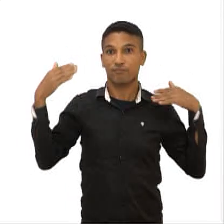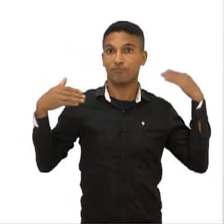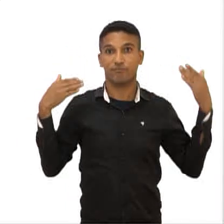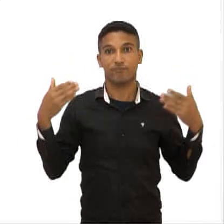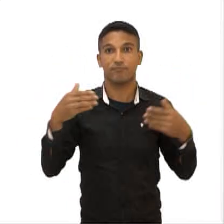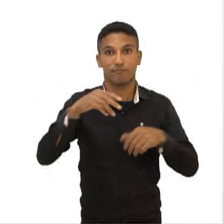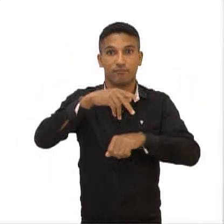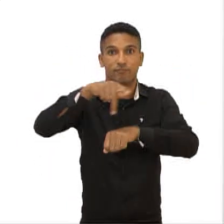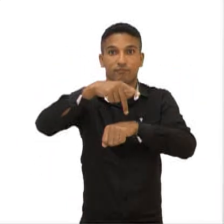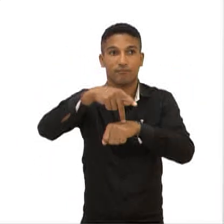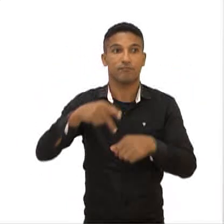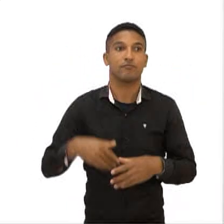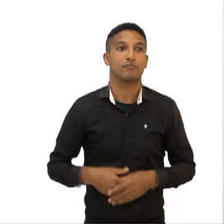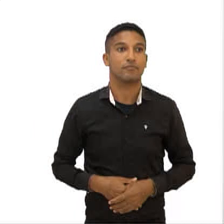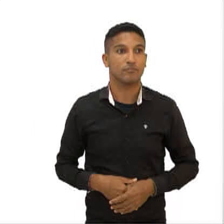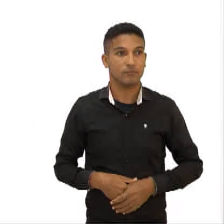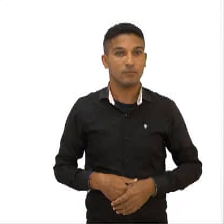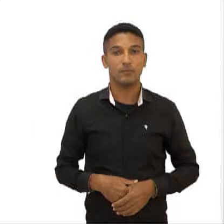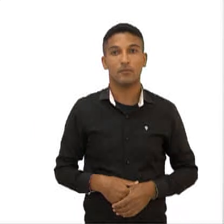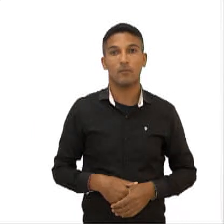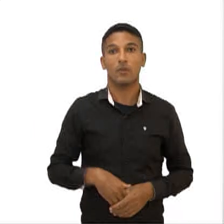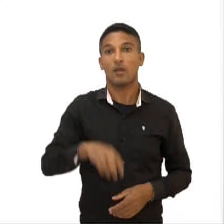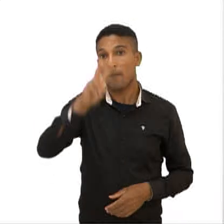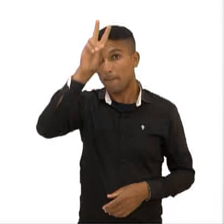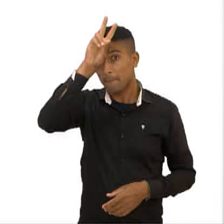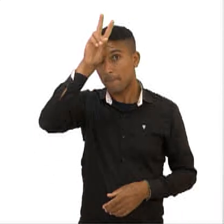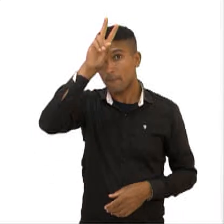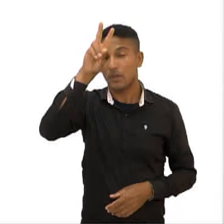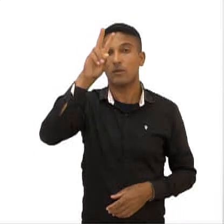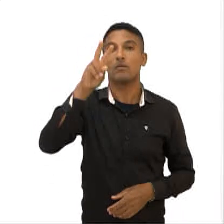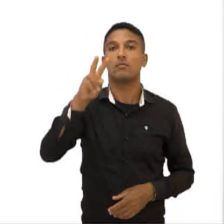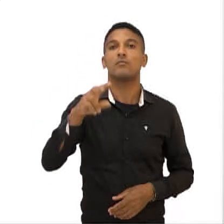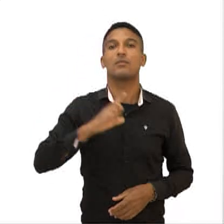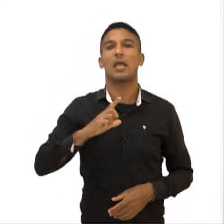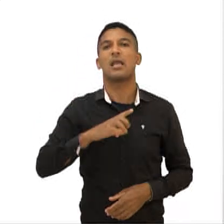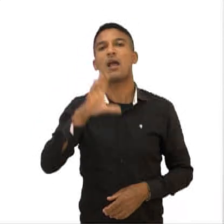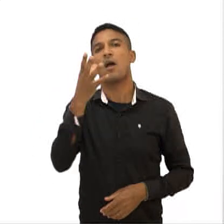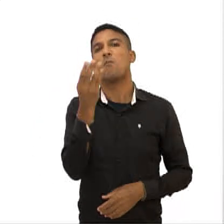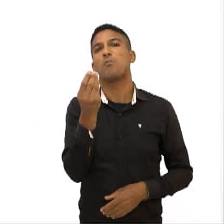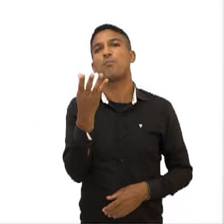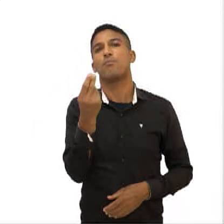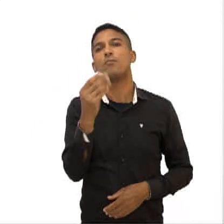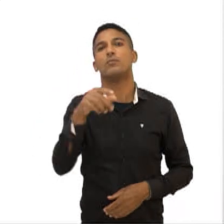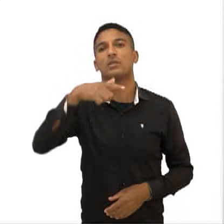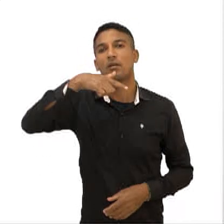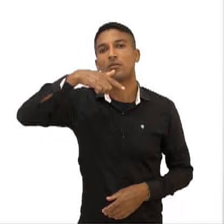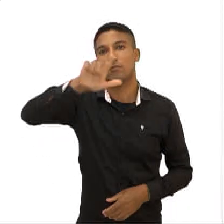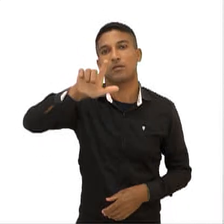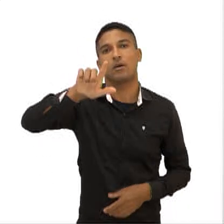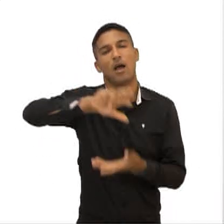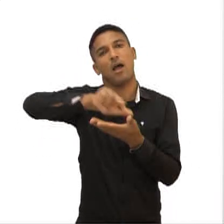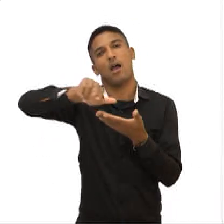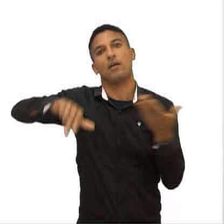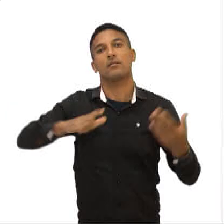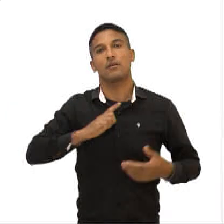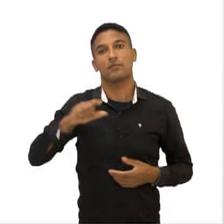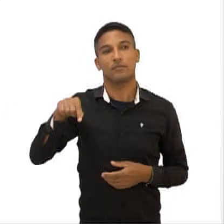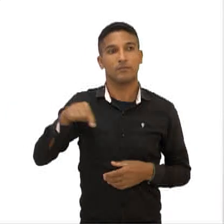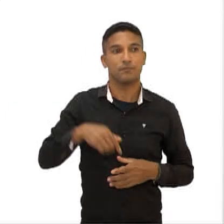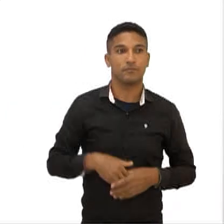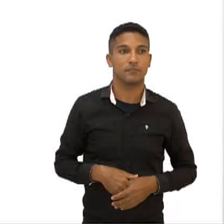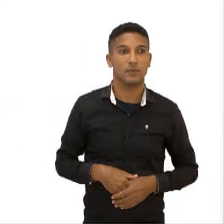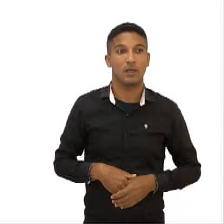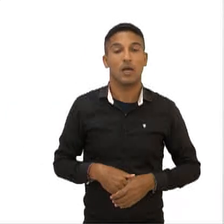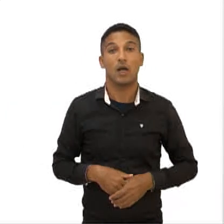hablam muitas línguas distintas, né? Muito, quantidade. Afirmação. Sí, me gostaria conhecer a Brasil. Então,